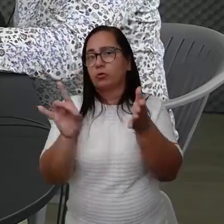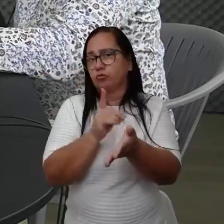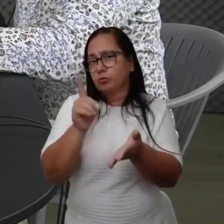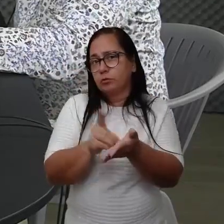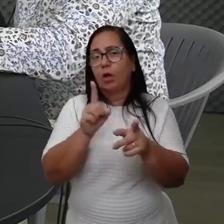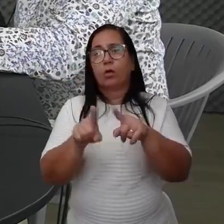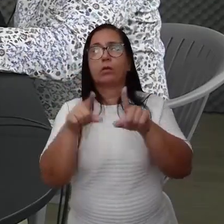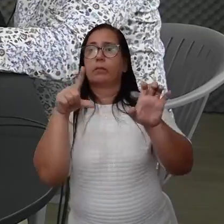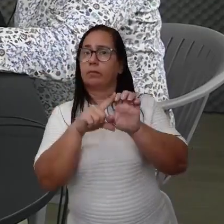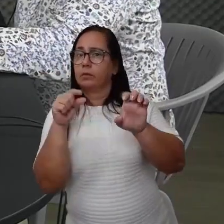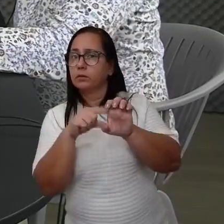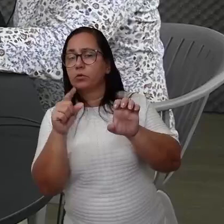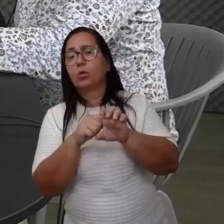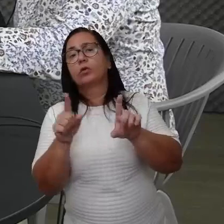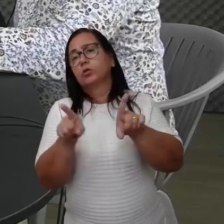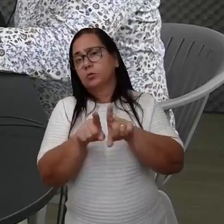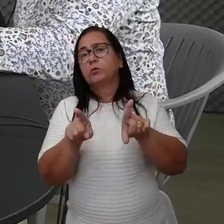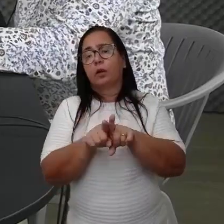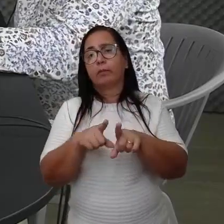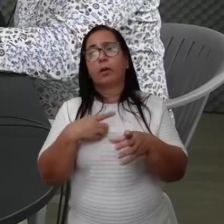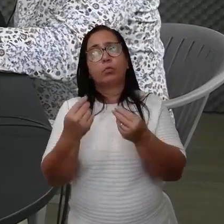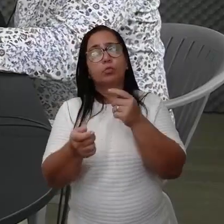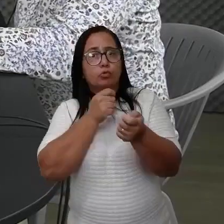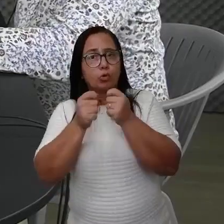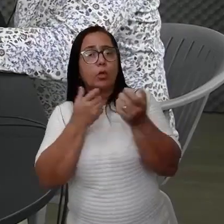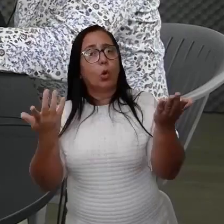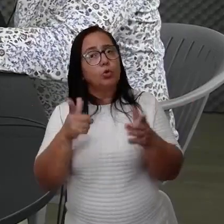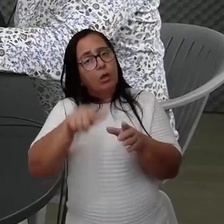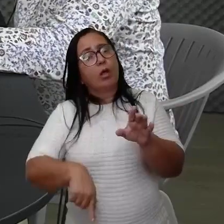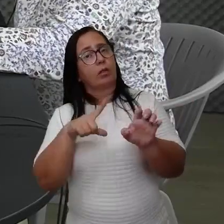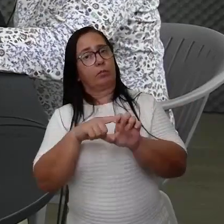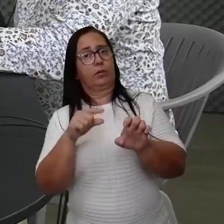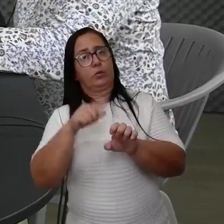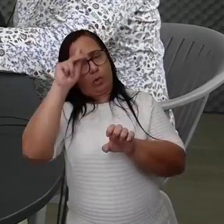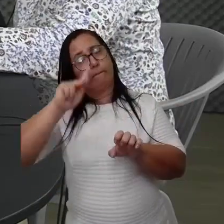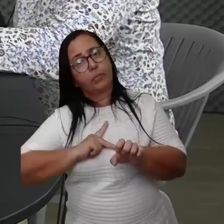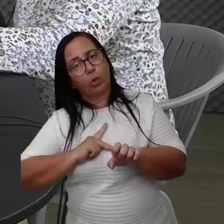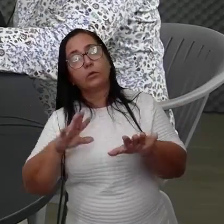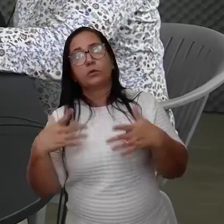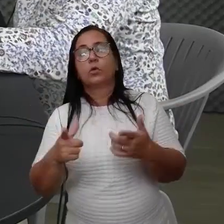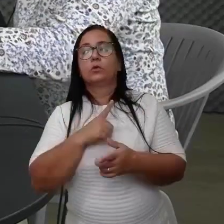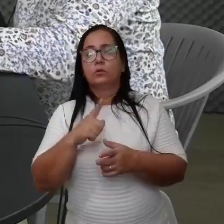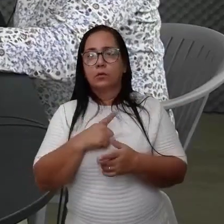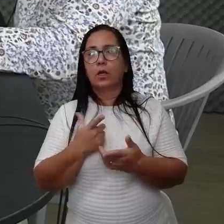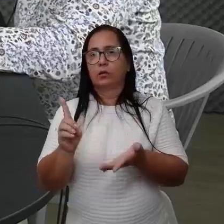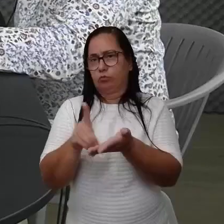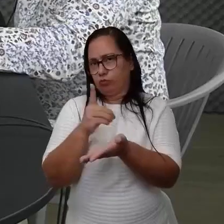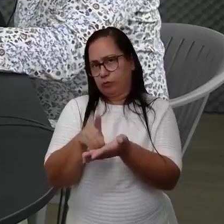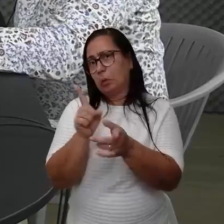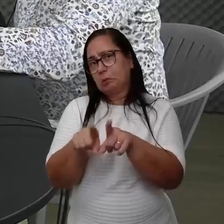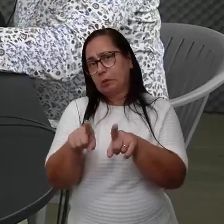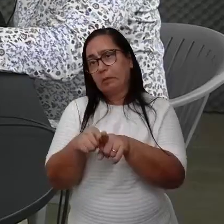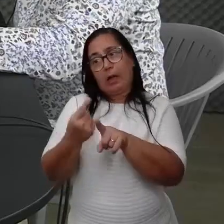como empreendedorismo, né? Porque muitos jornalistas hoje empreendem a própria carreira, né? Então, a gente trouxe... O digital, né, é uma discussão que eu